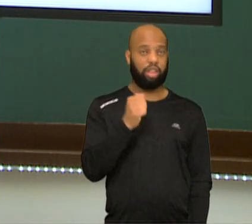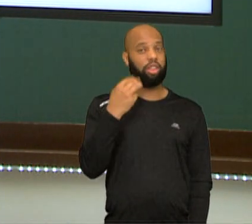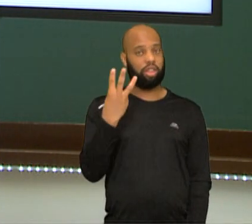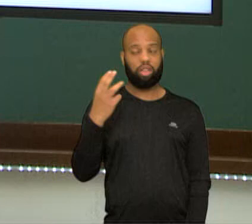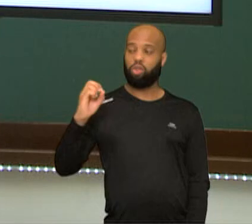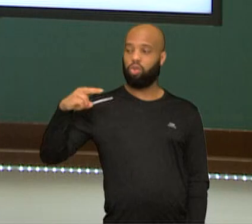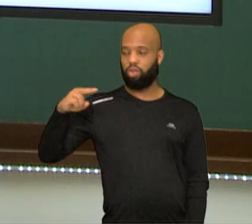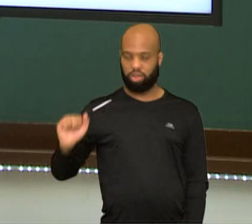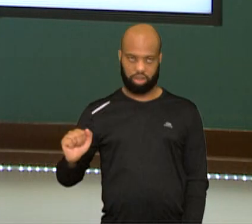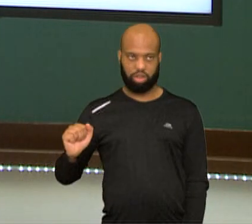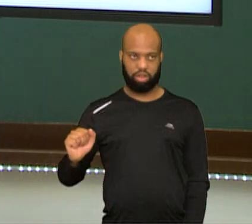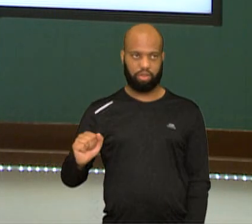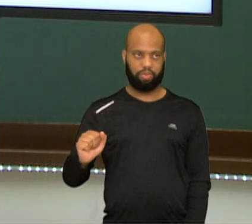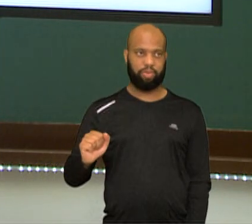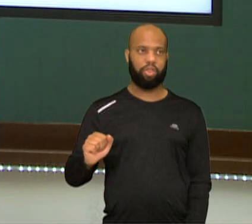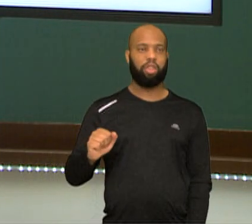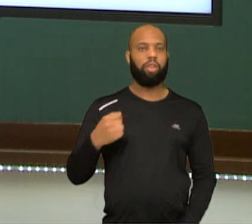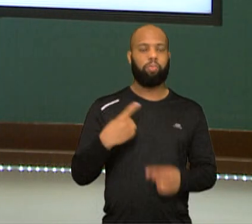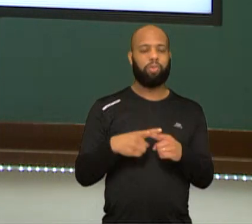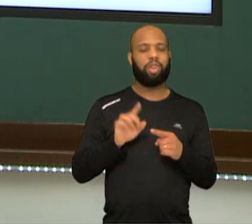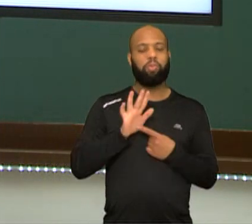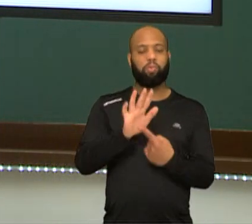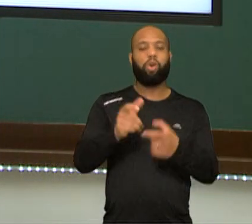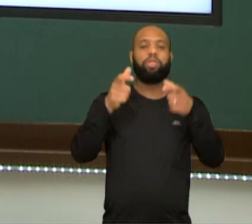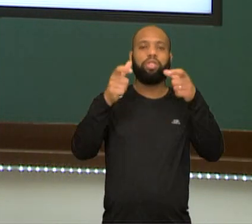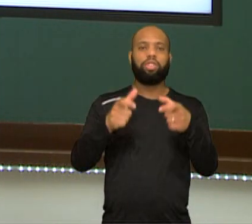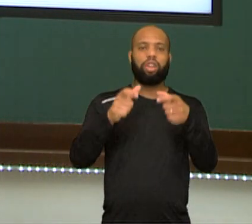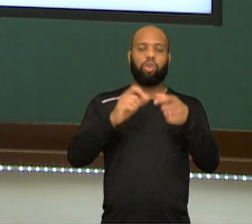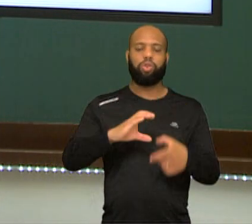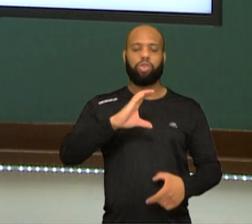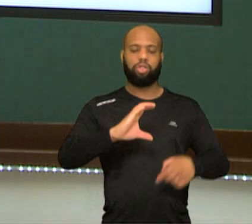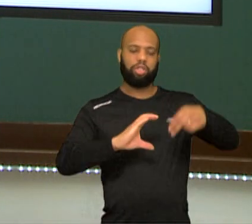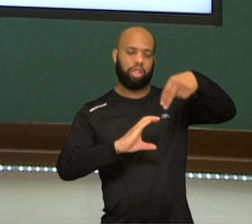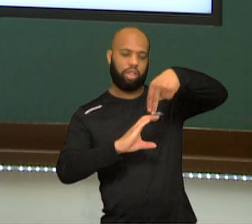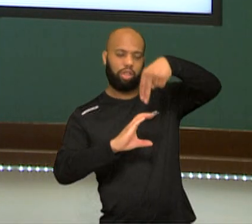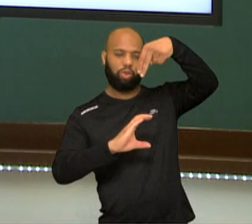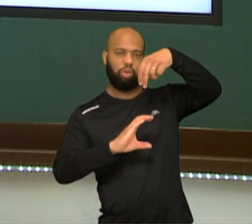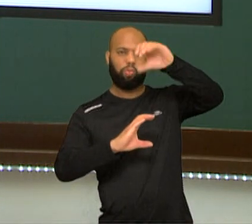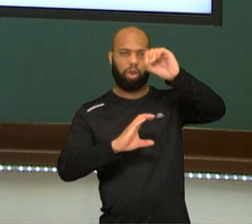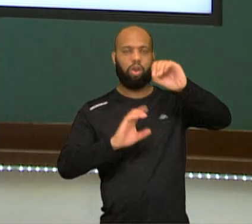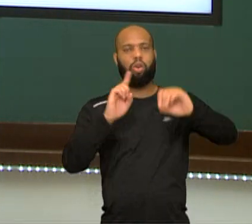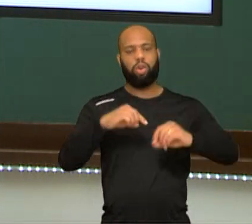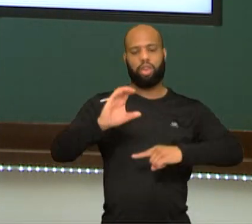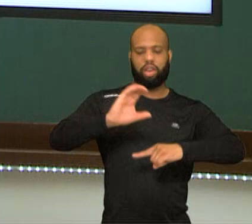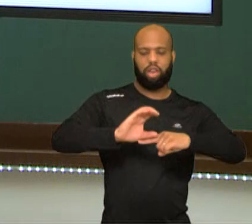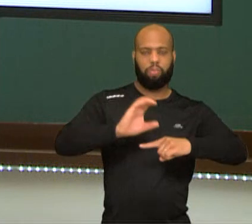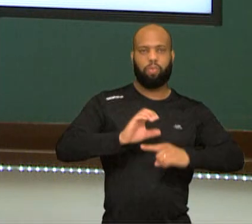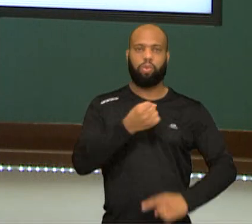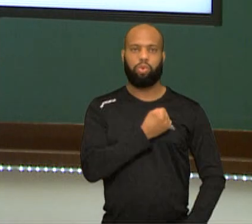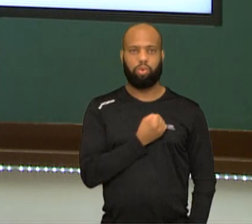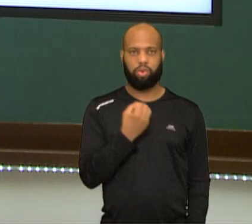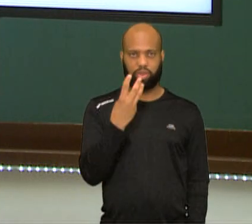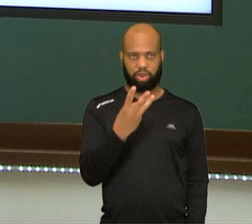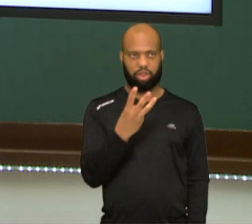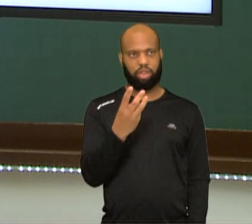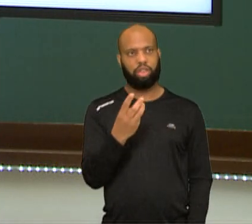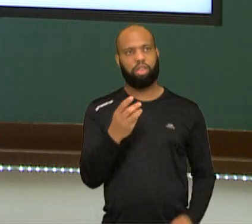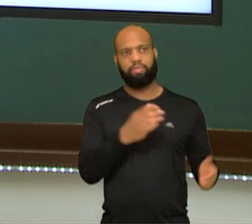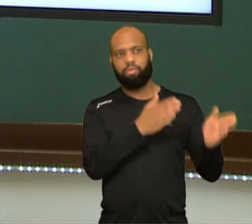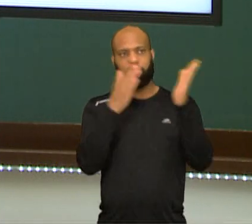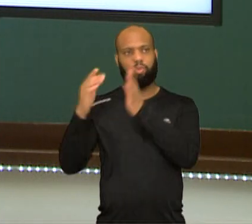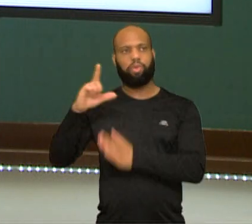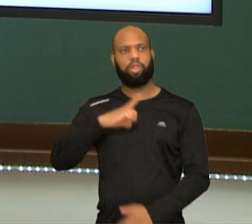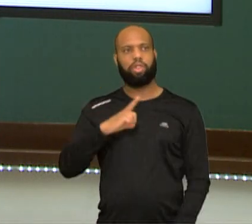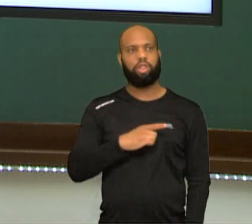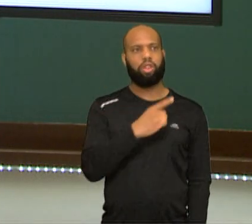número 3, especificando que o C-O está no carbono número 3. E aqui eu vou numerar